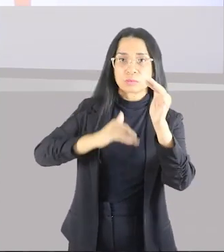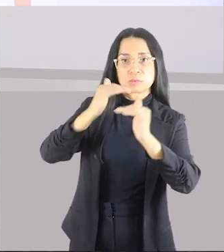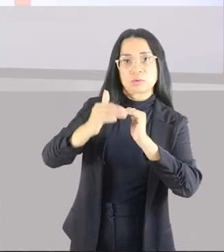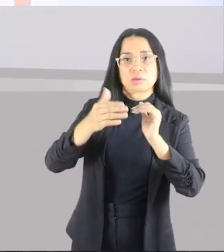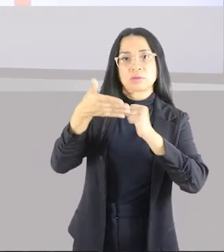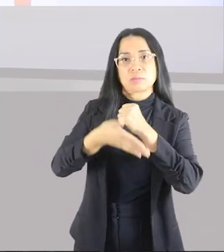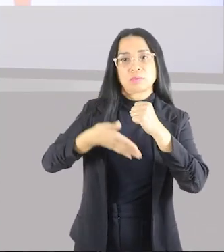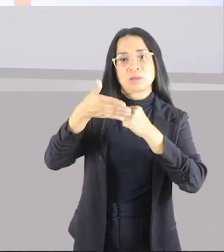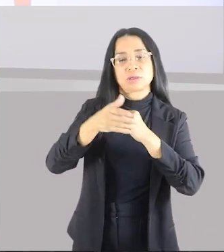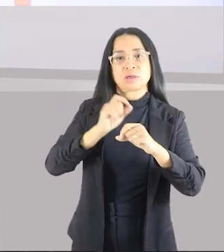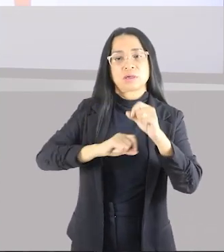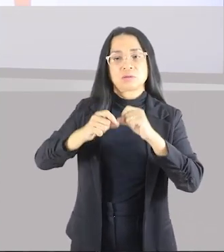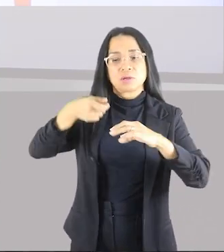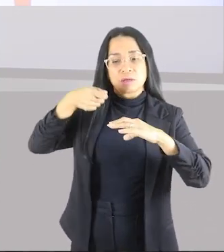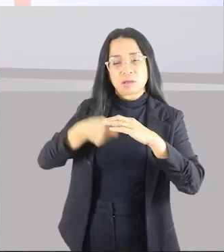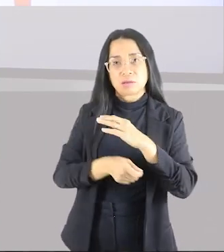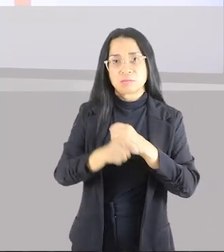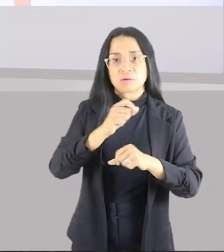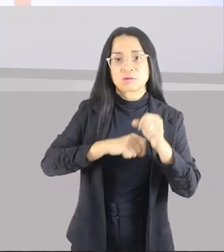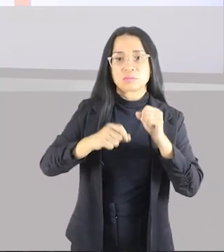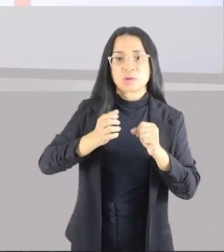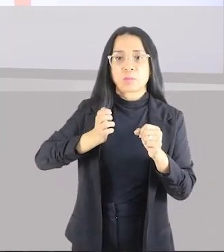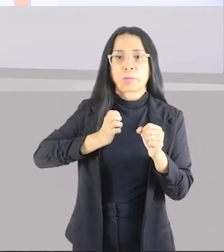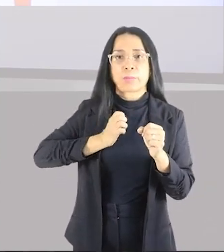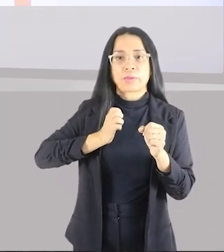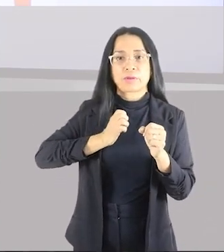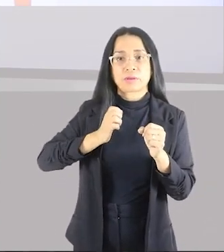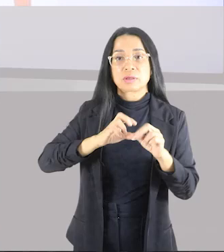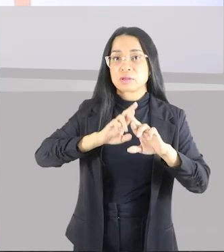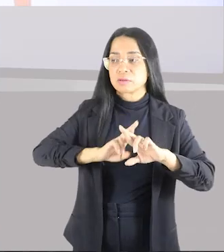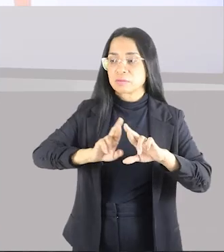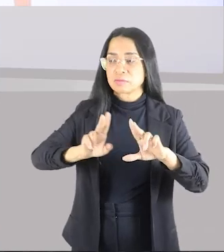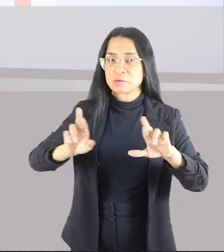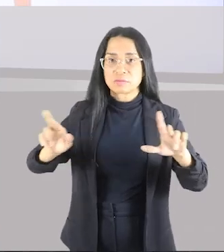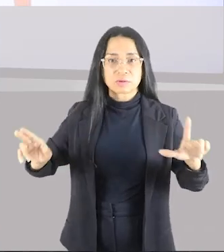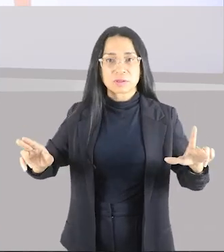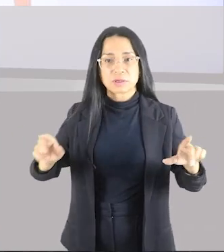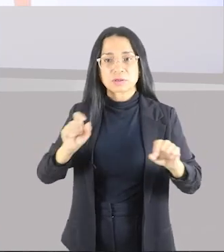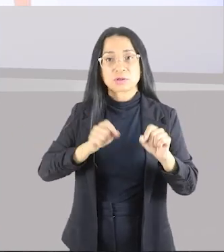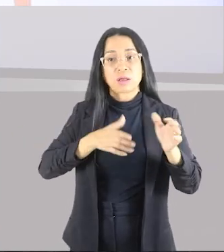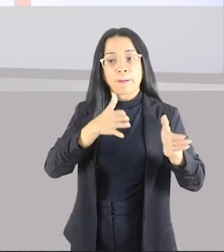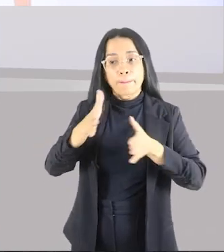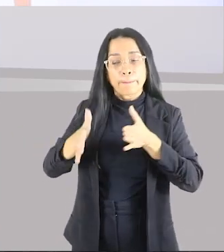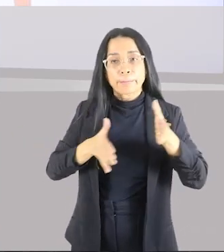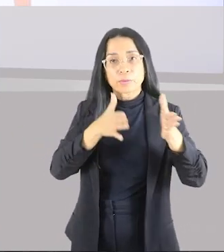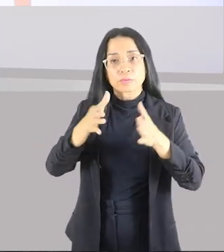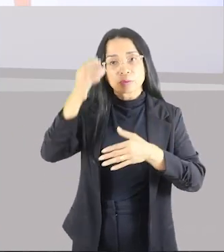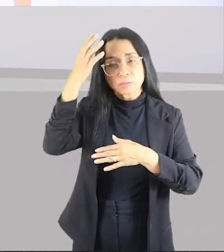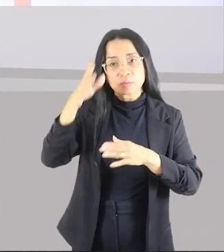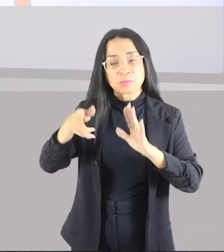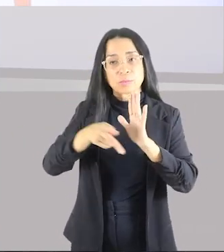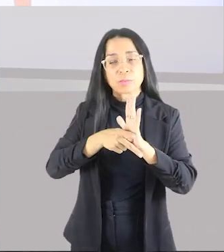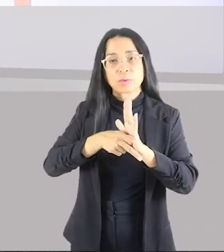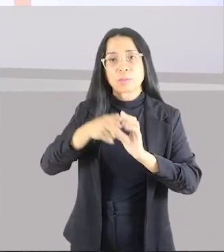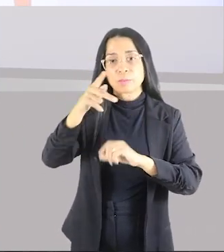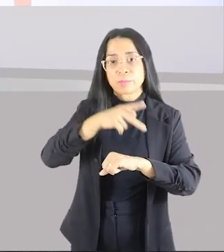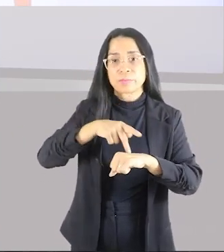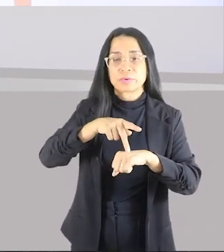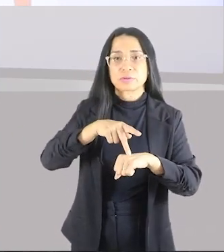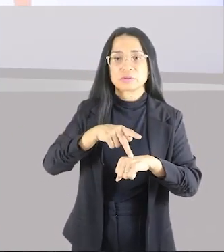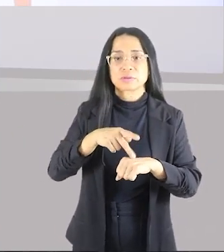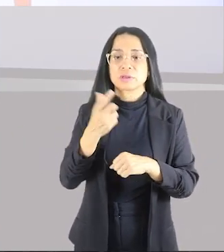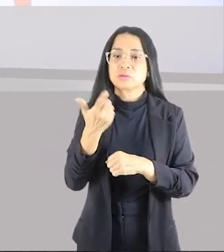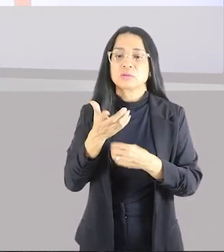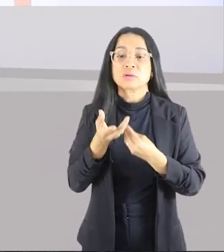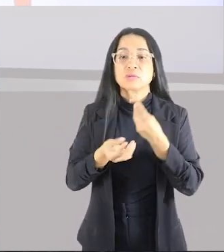baseado no pleno investimento da riqueza e da produção cultural do próprio país. Não há como a gente pensar